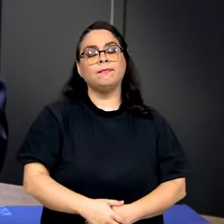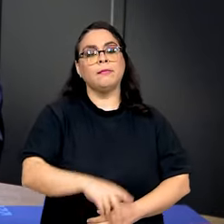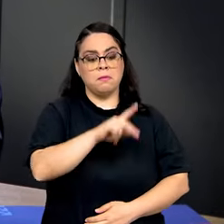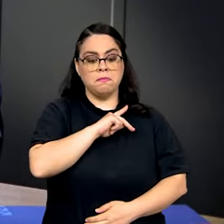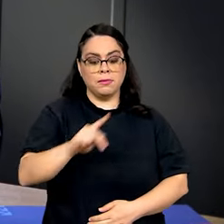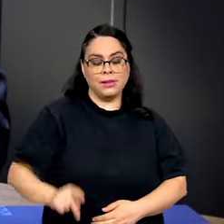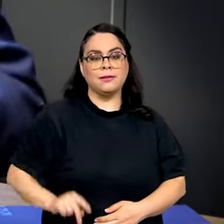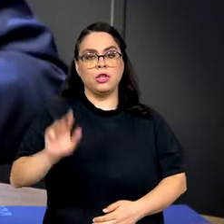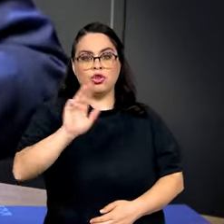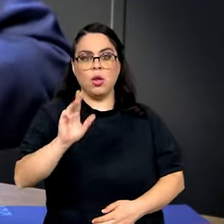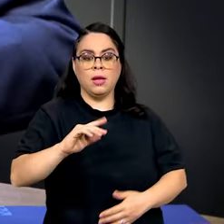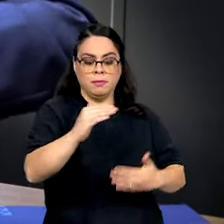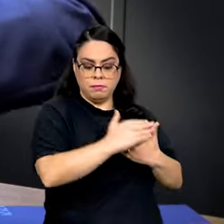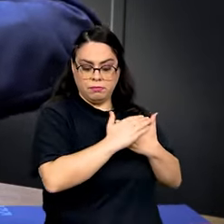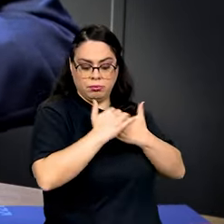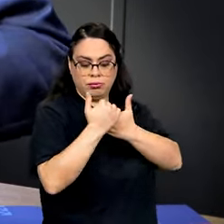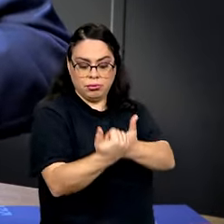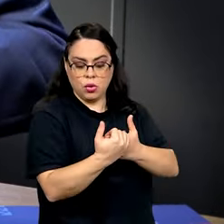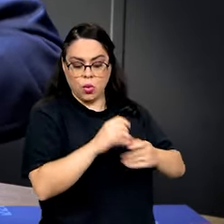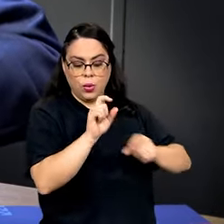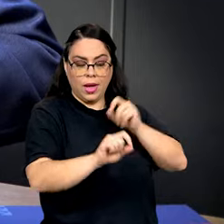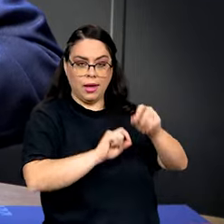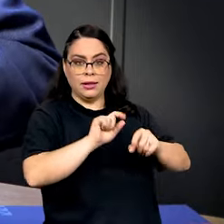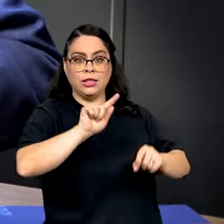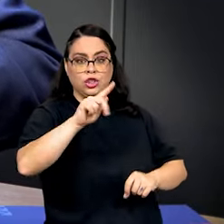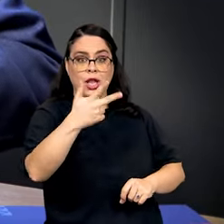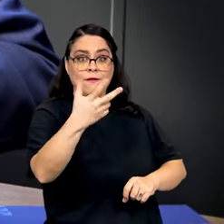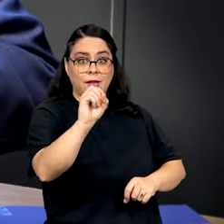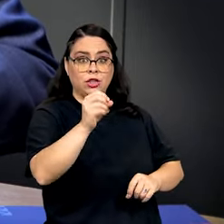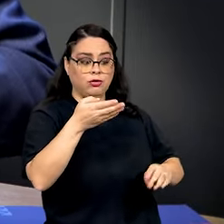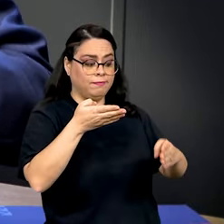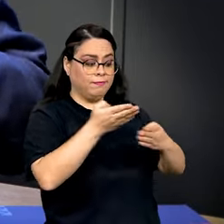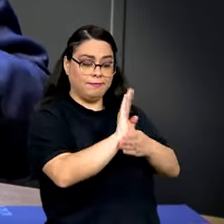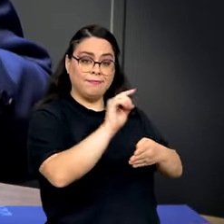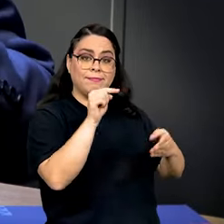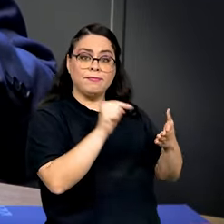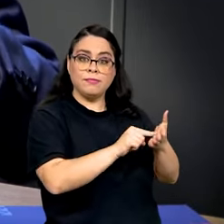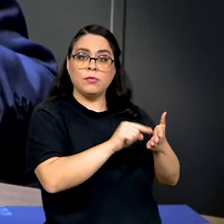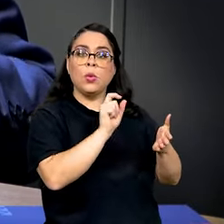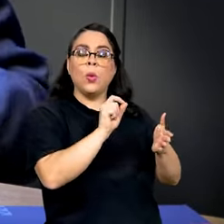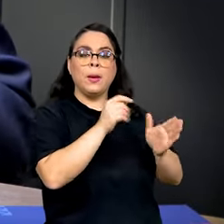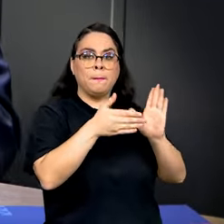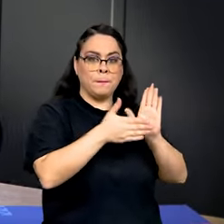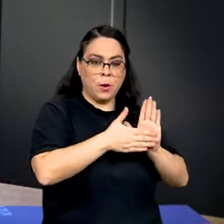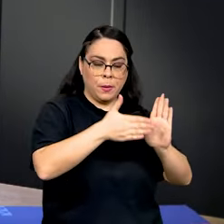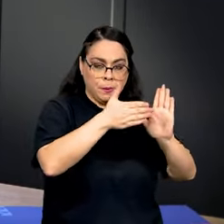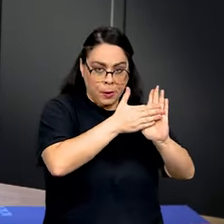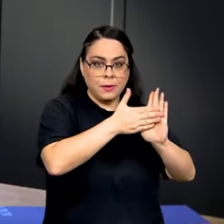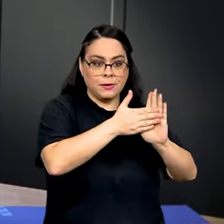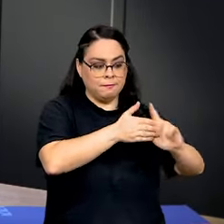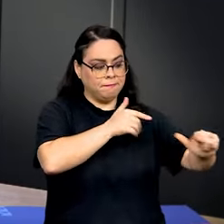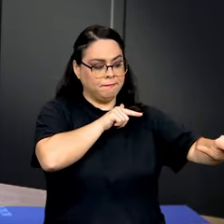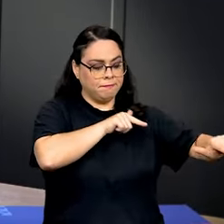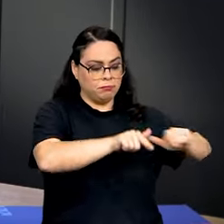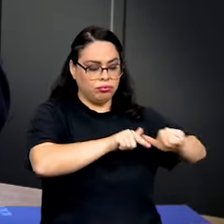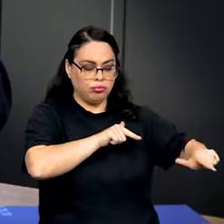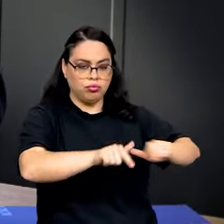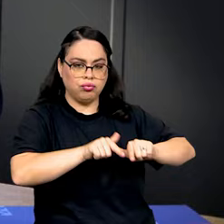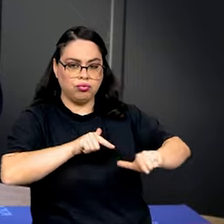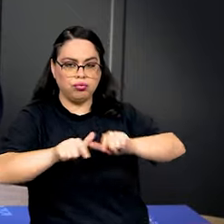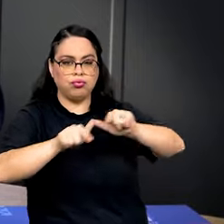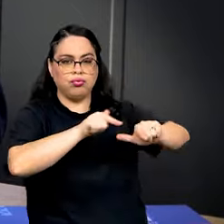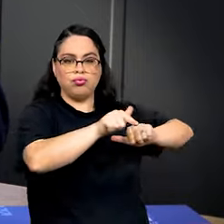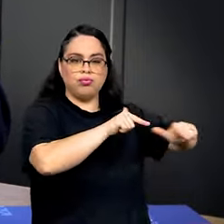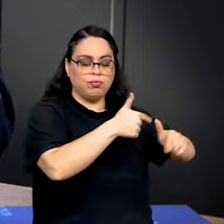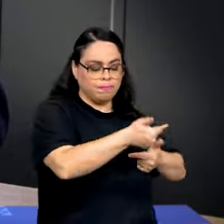faz esse chamamento e veja o G20 aprova aprova uma proposta para se trabalhar